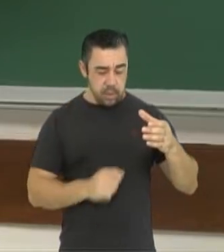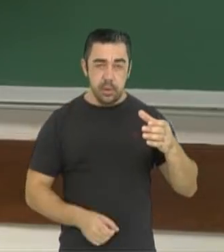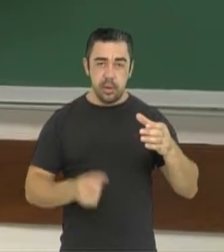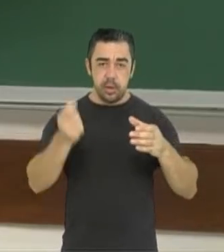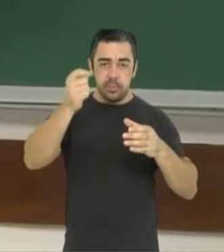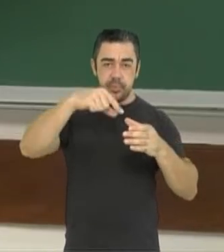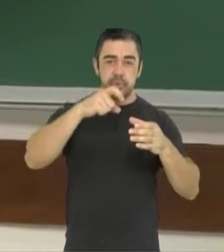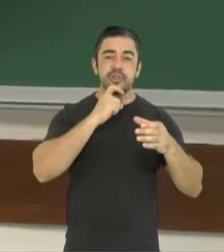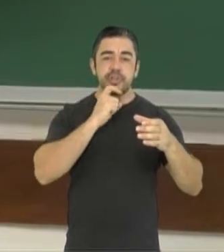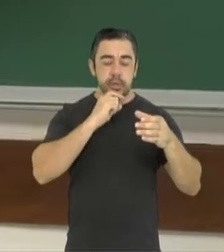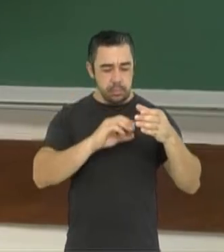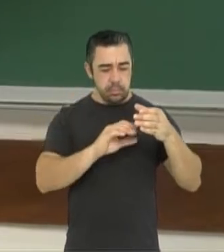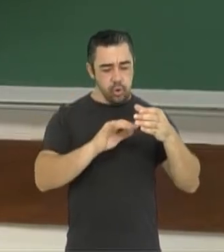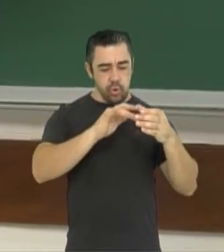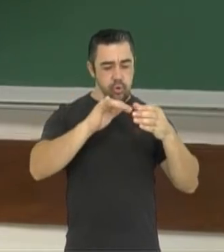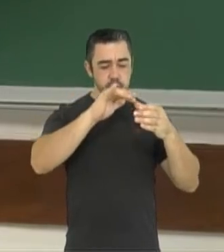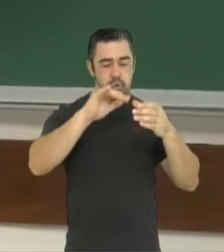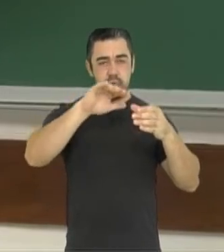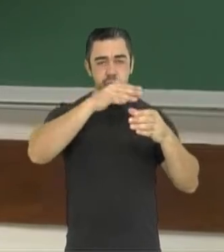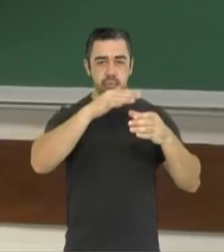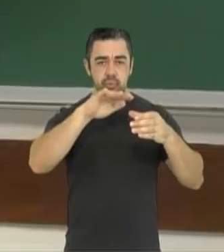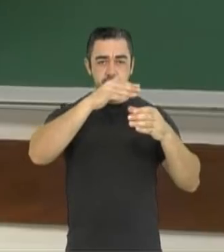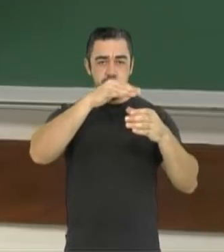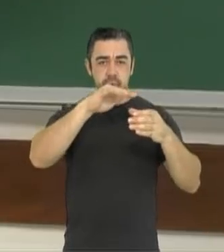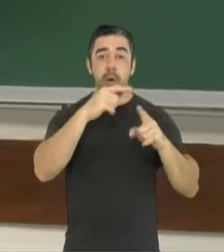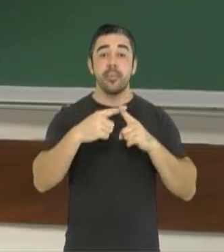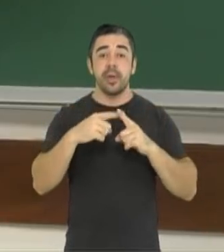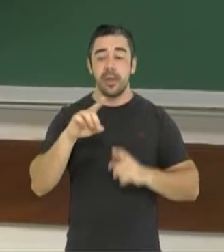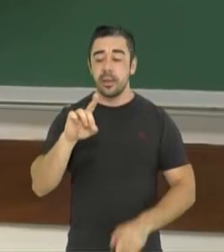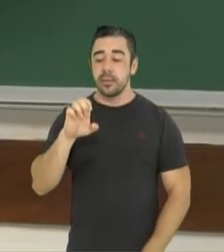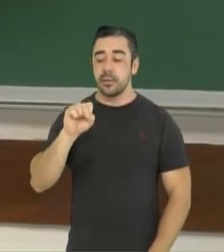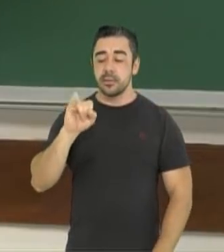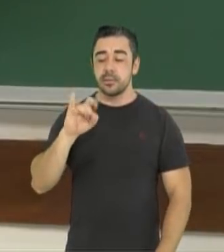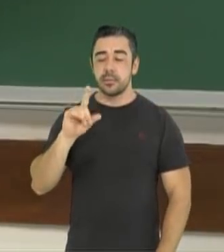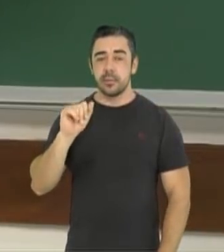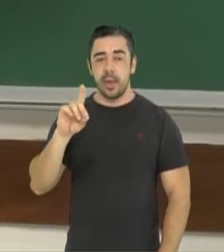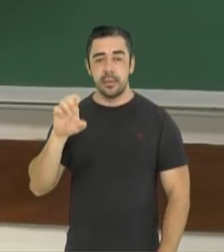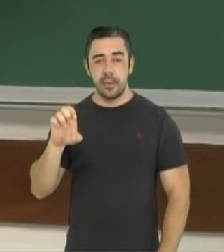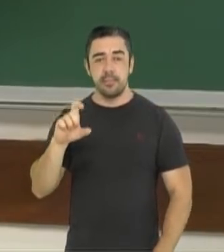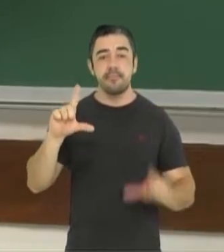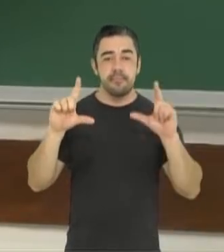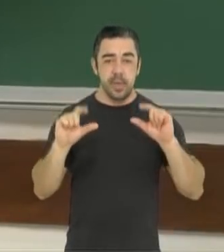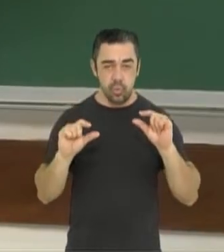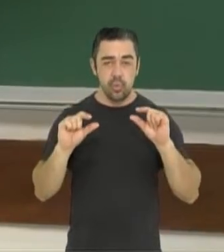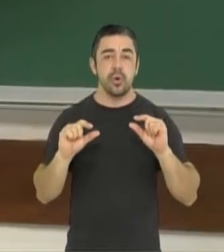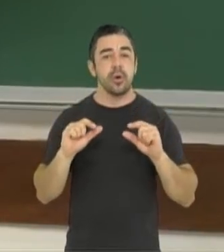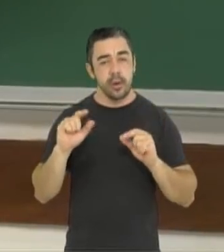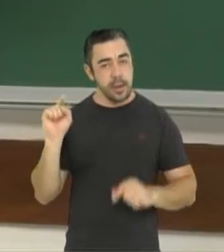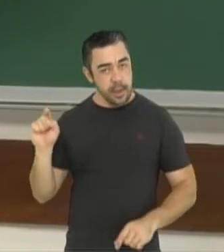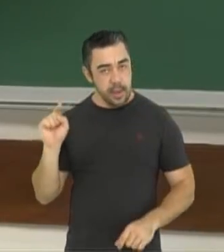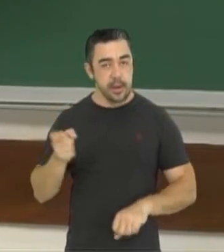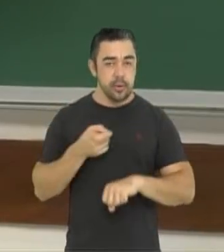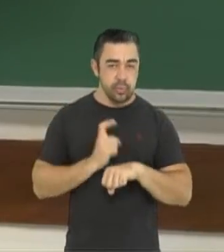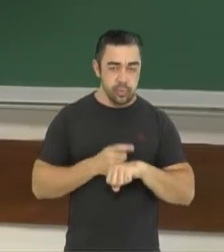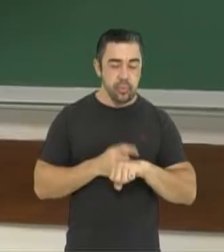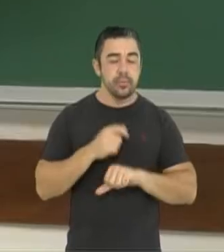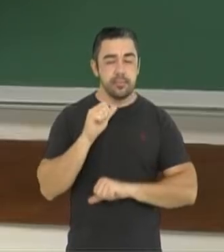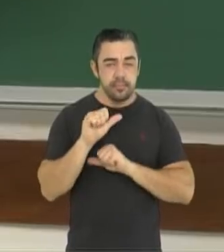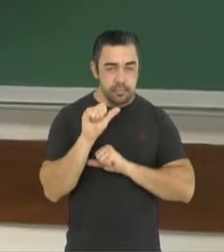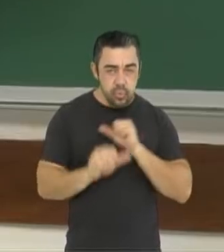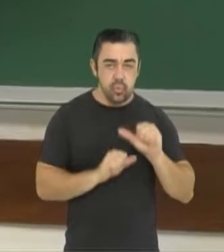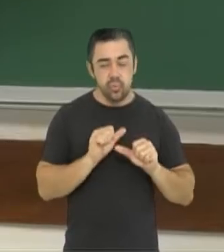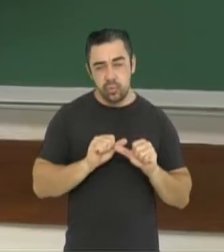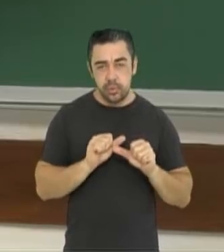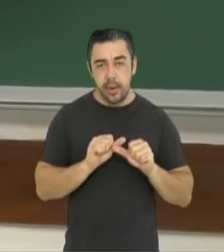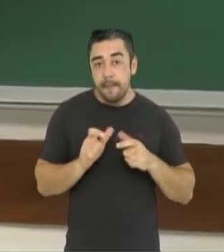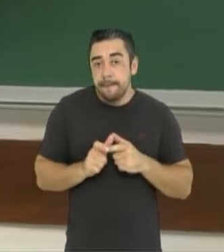bloquinho de gelo, o cubinho de gelo fica flutuando porque a densidade é menor. É um dos únicos materiais que no estado sólido a densidade é